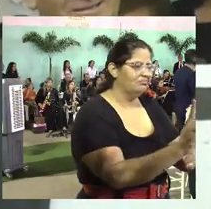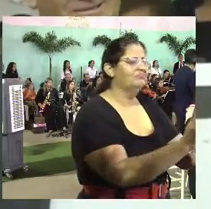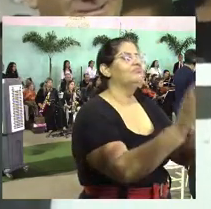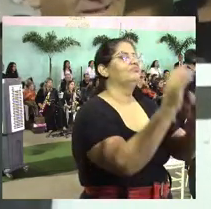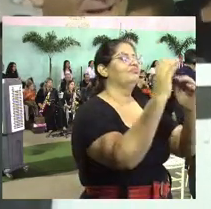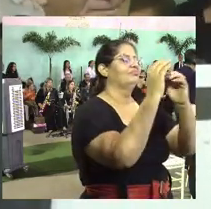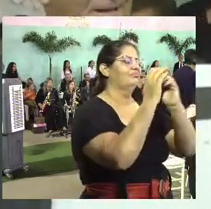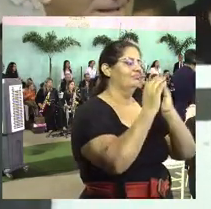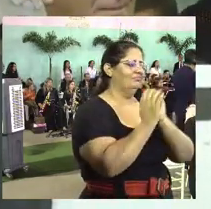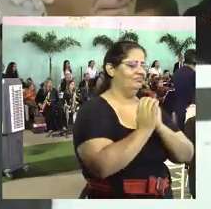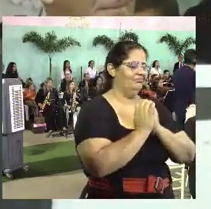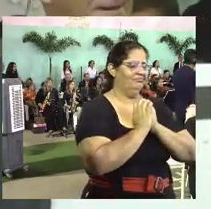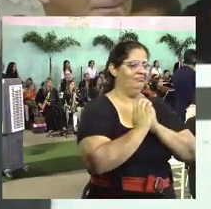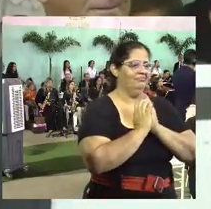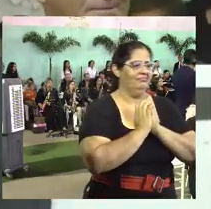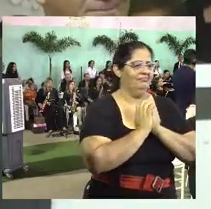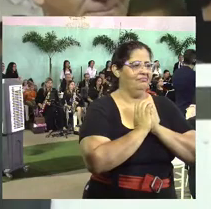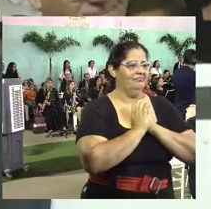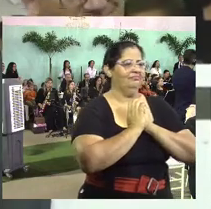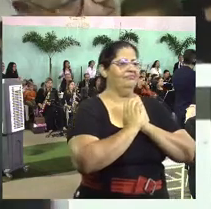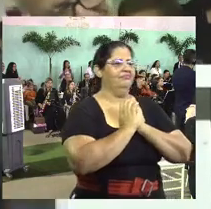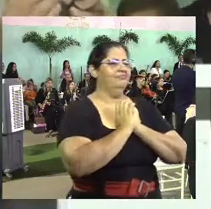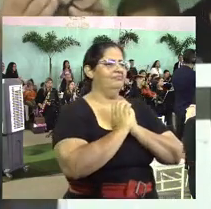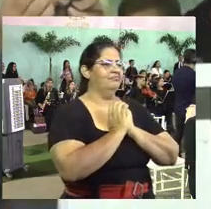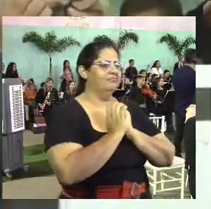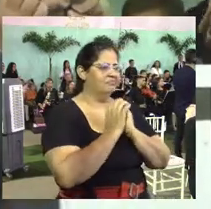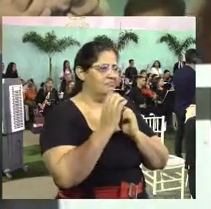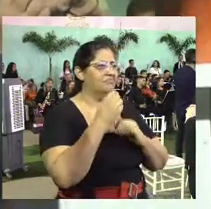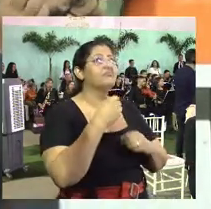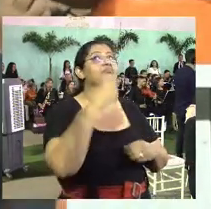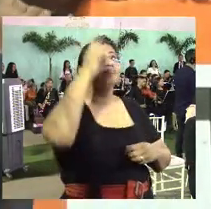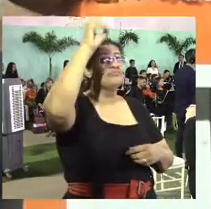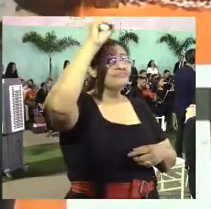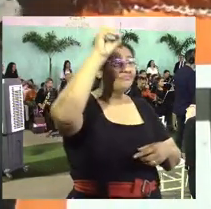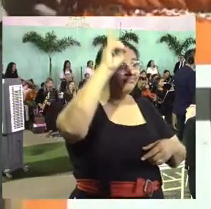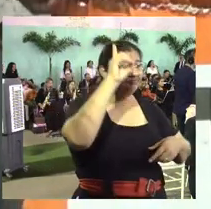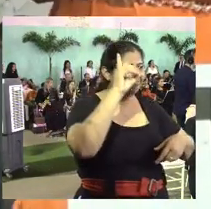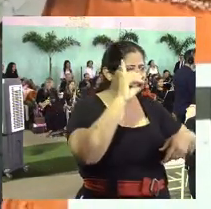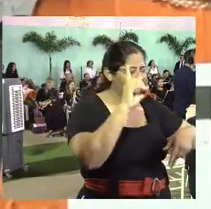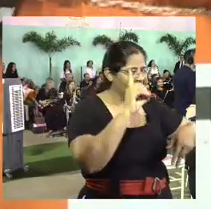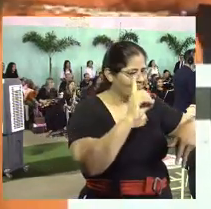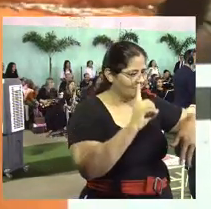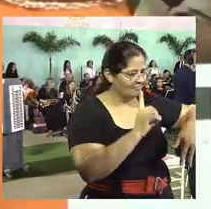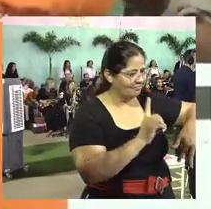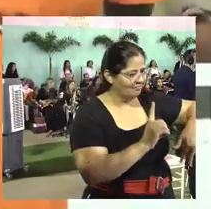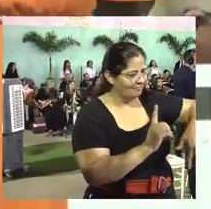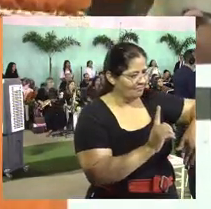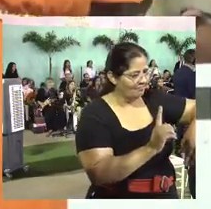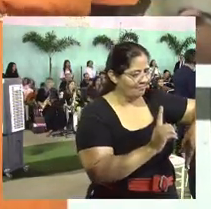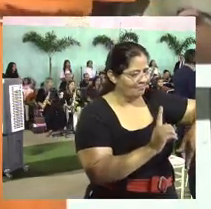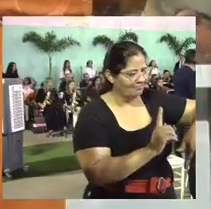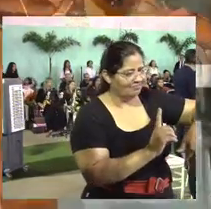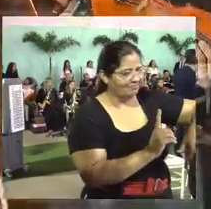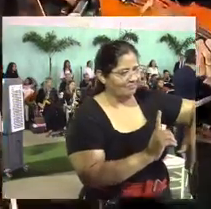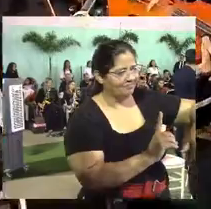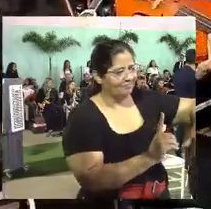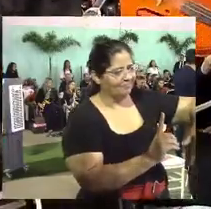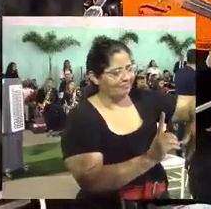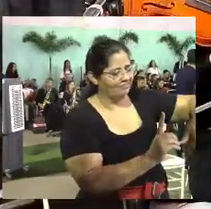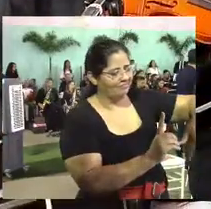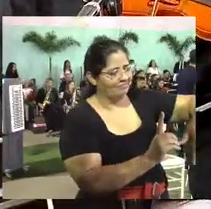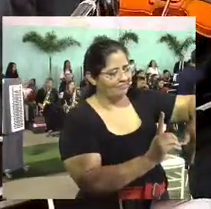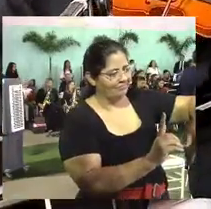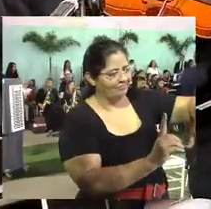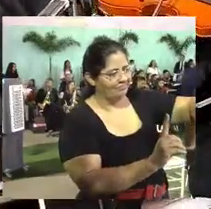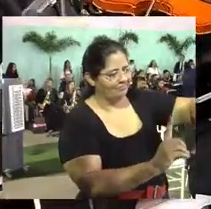amém bora aleluia eu vou eu gosto de fazer